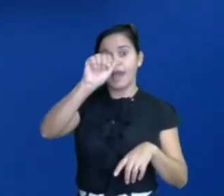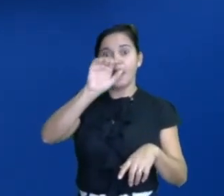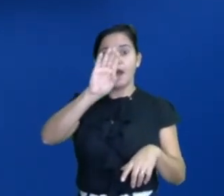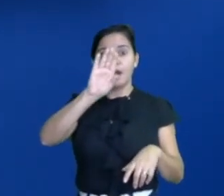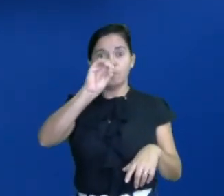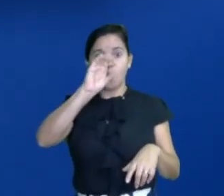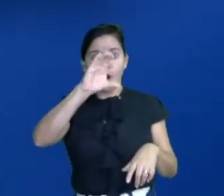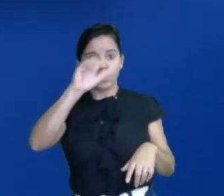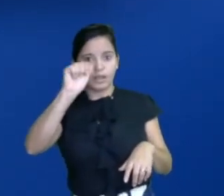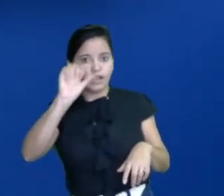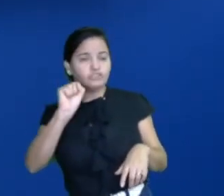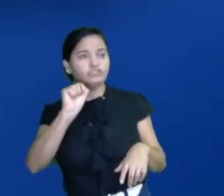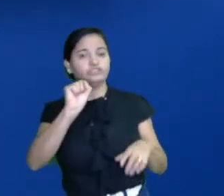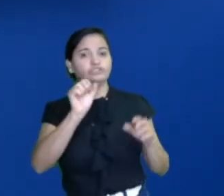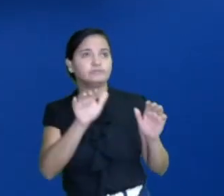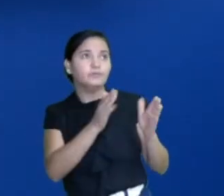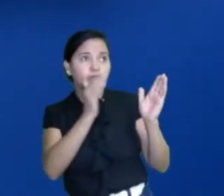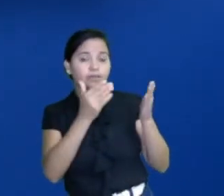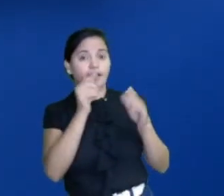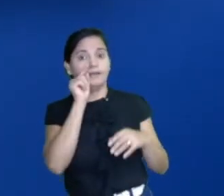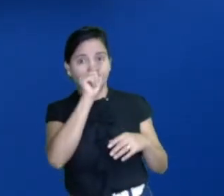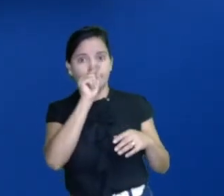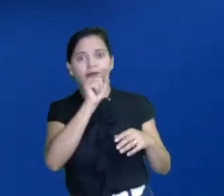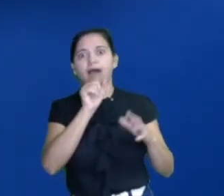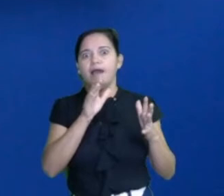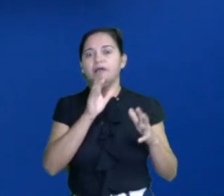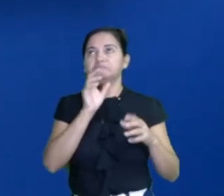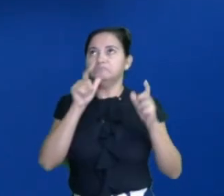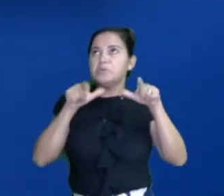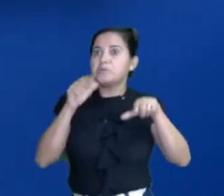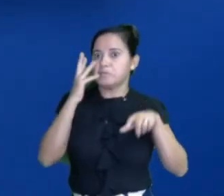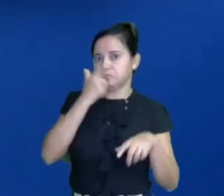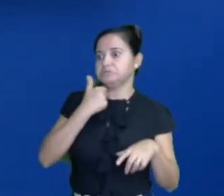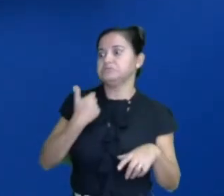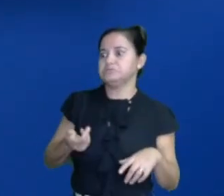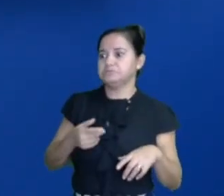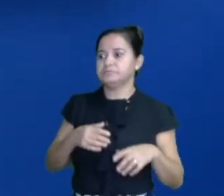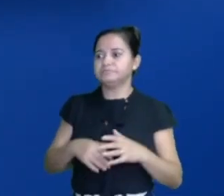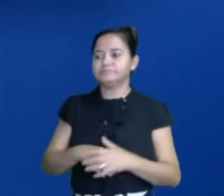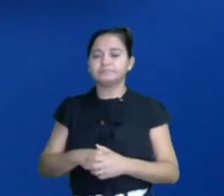é preservado ali, entendeu? Aquele local.